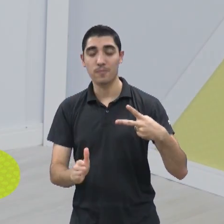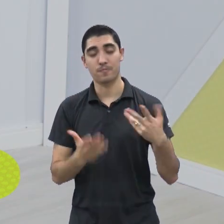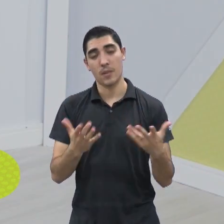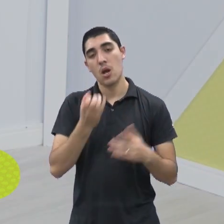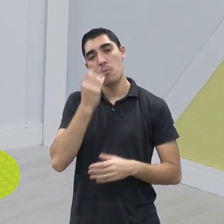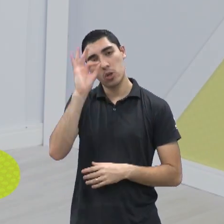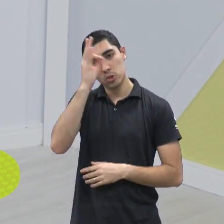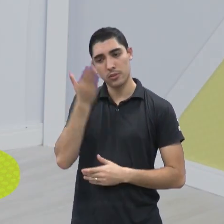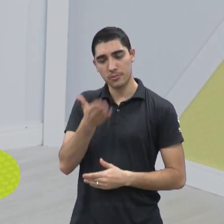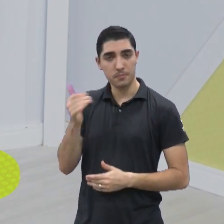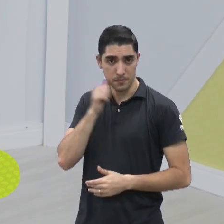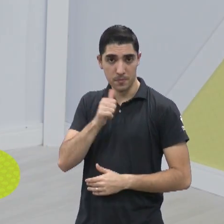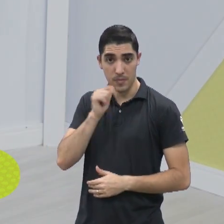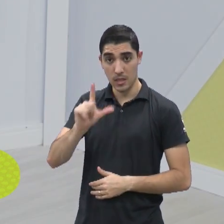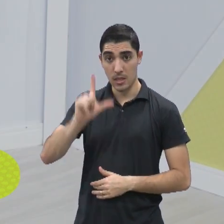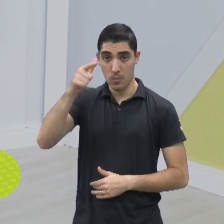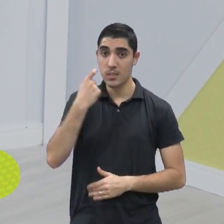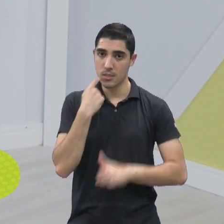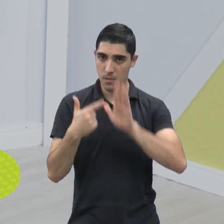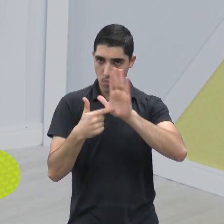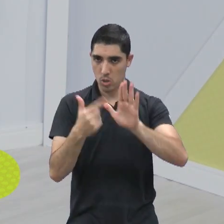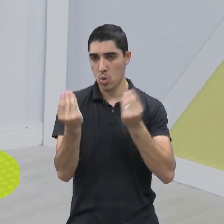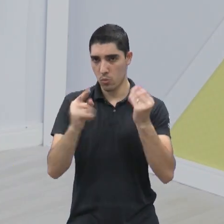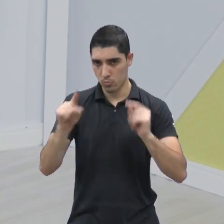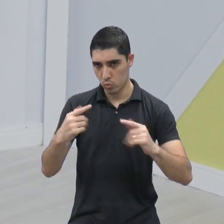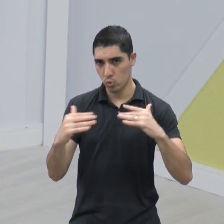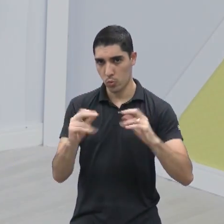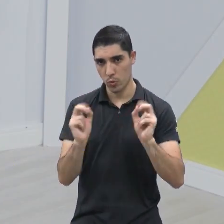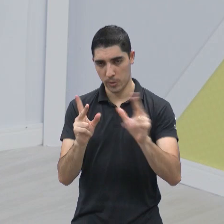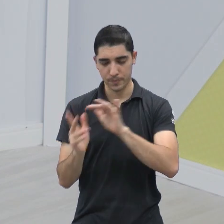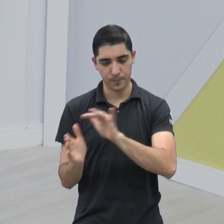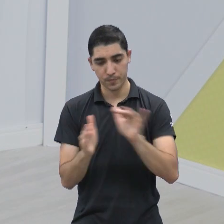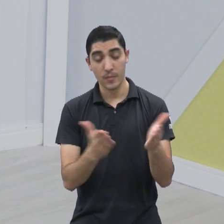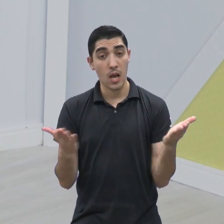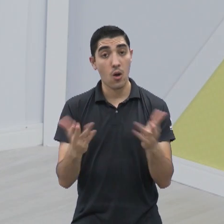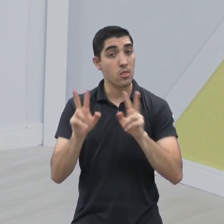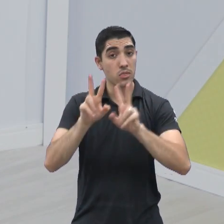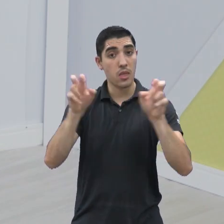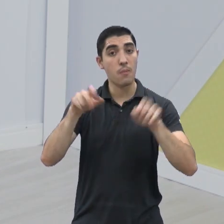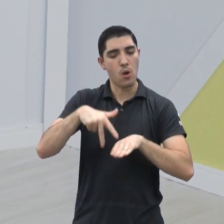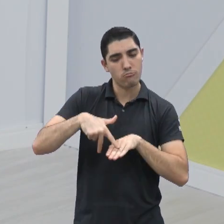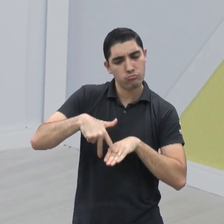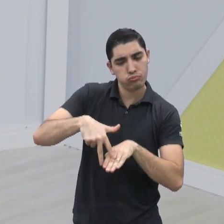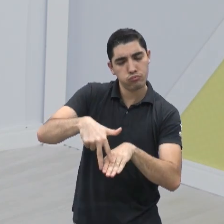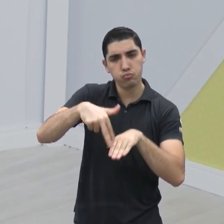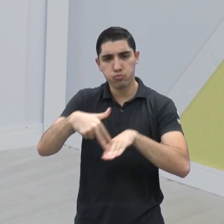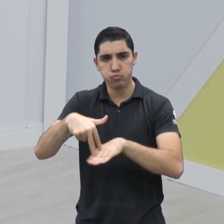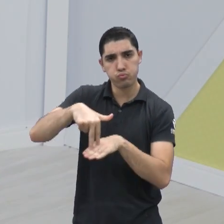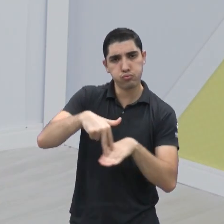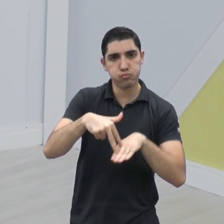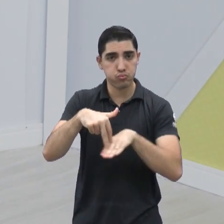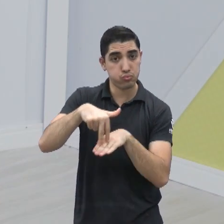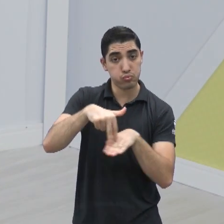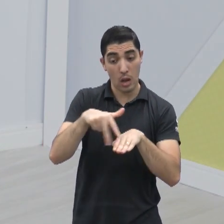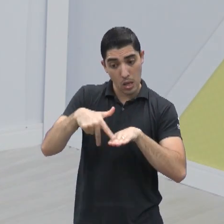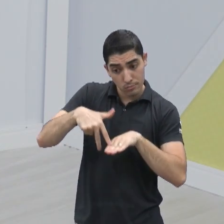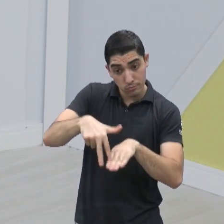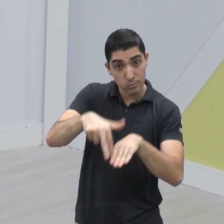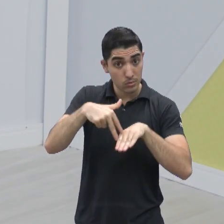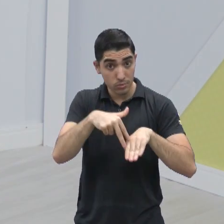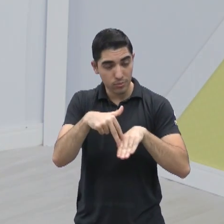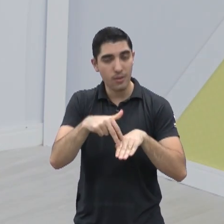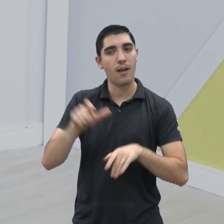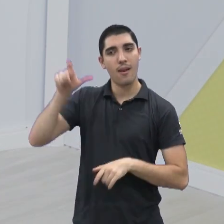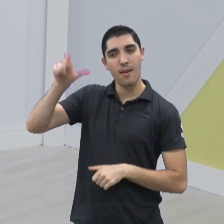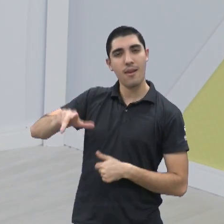mais sobre elas, tá certo? Brunão, mudando de assunto, falando de skate aqui no Hora do Esporte. E sempre que a gente fala de skate, falamos da